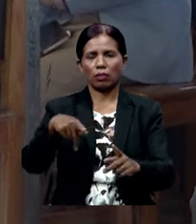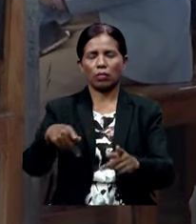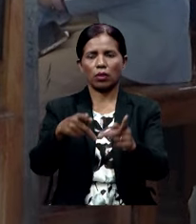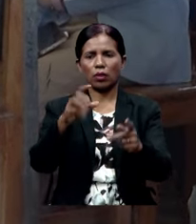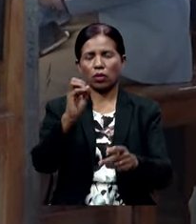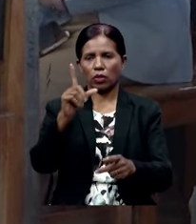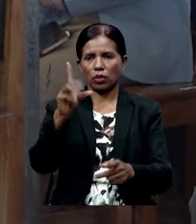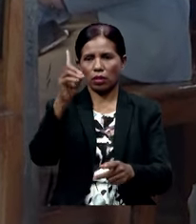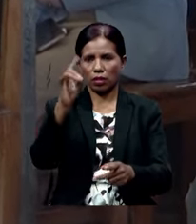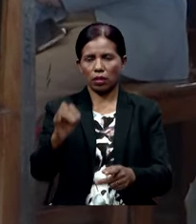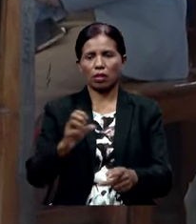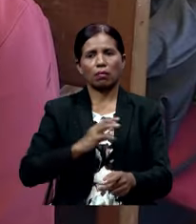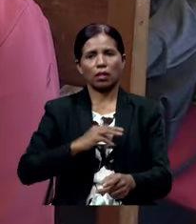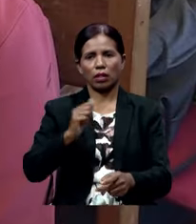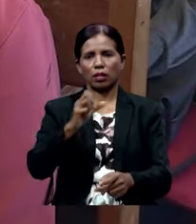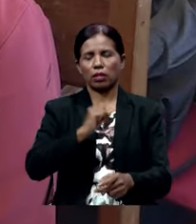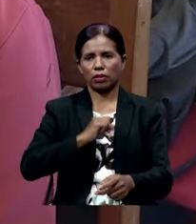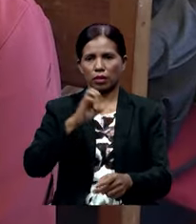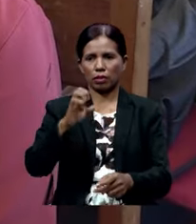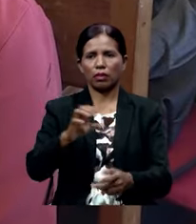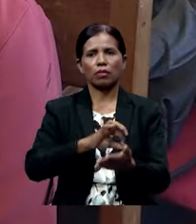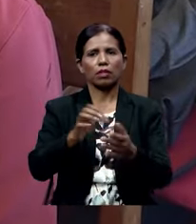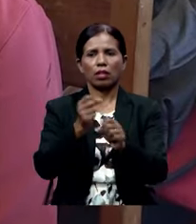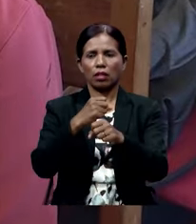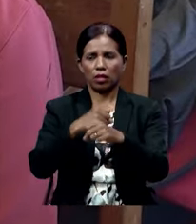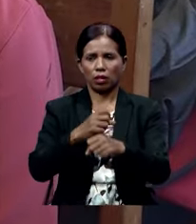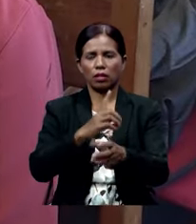dili maliana no same formação ne se halau